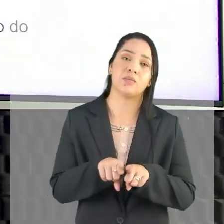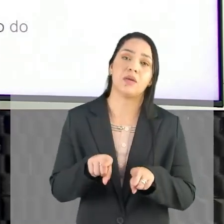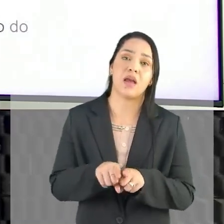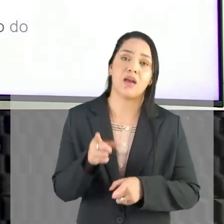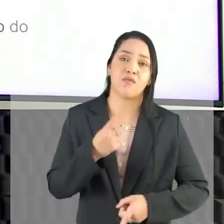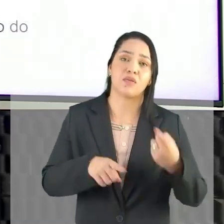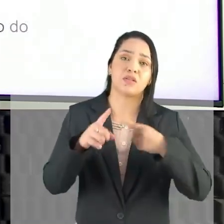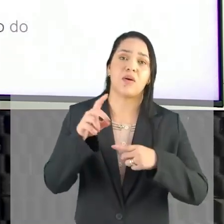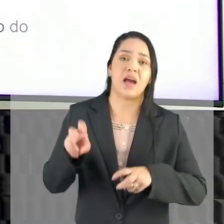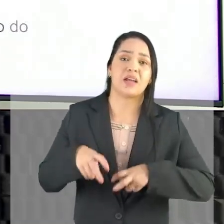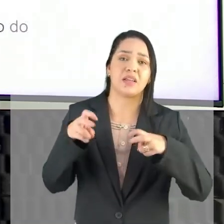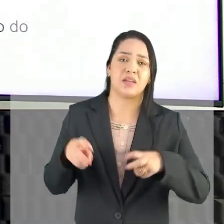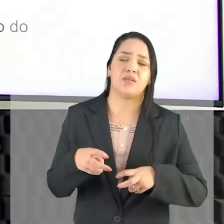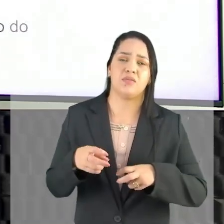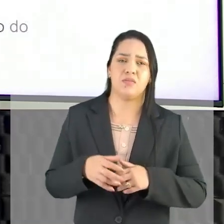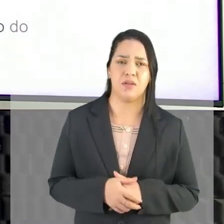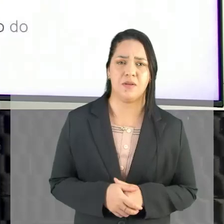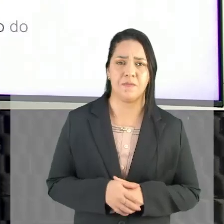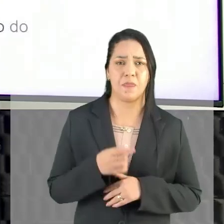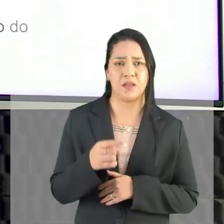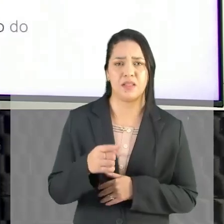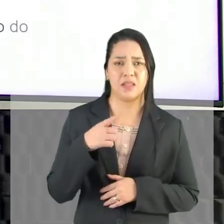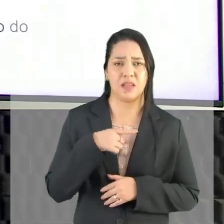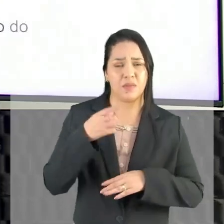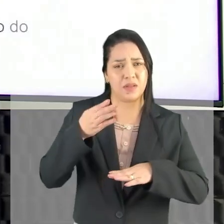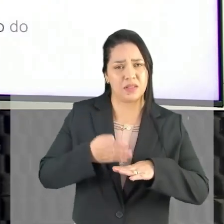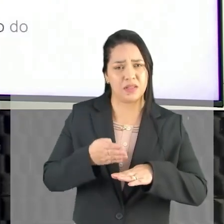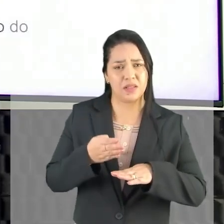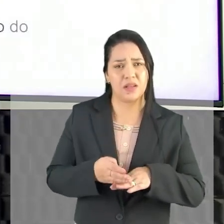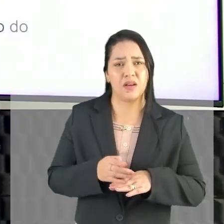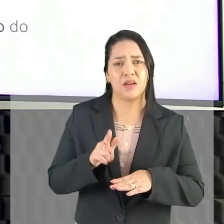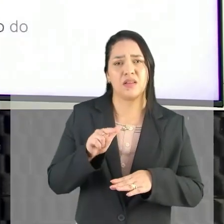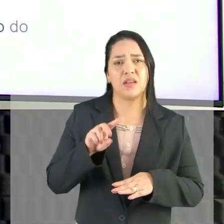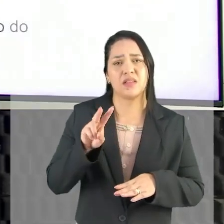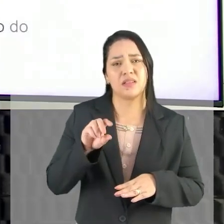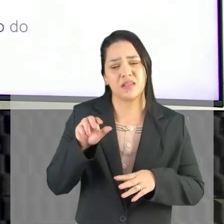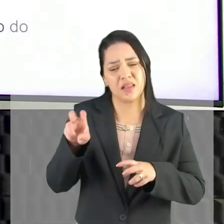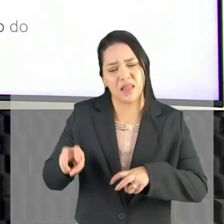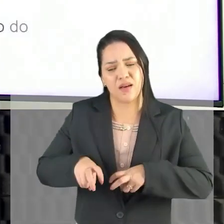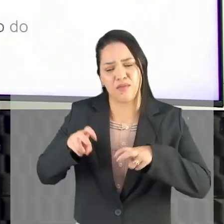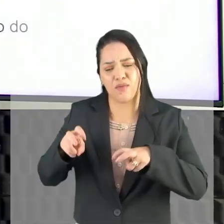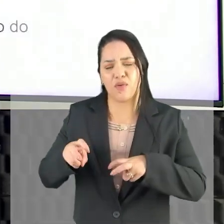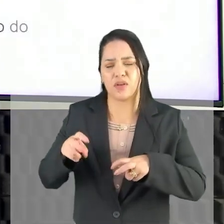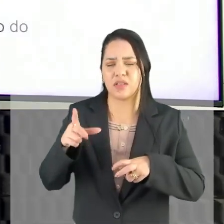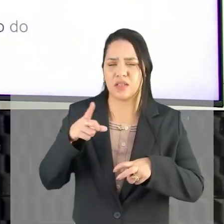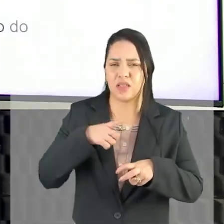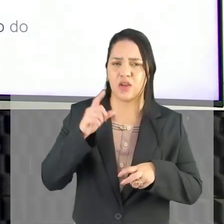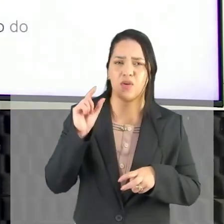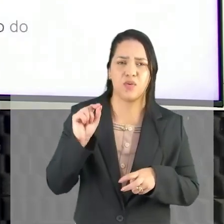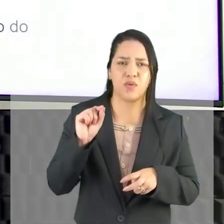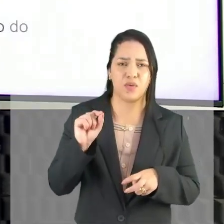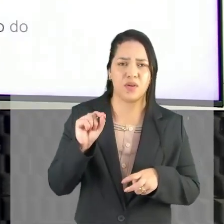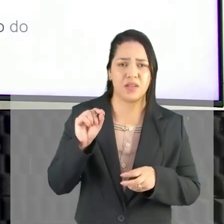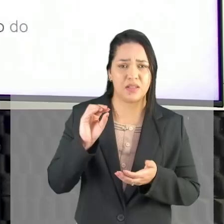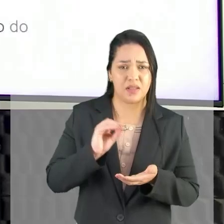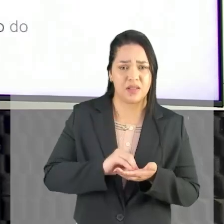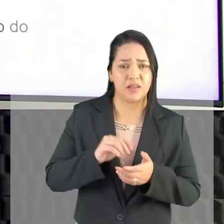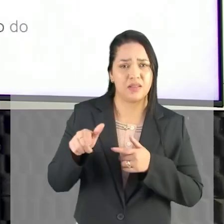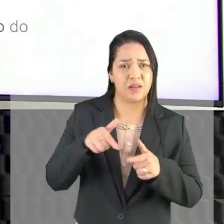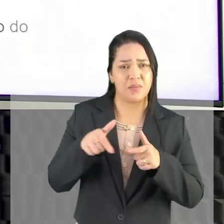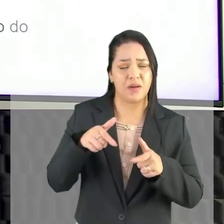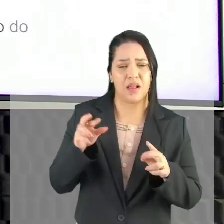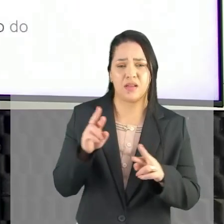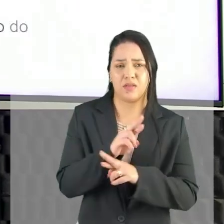revolução agrícola chegando ao país. Você tem a modernização das lavouras, que também fazem com que eu tenha o desemprego estando